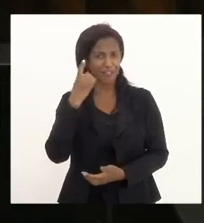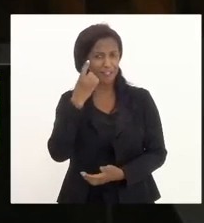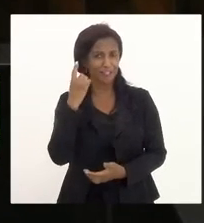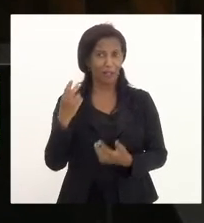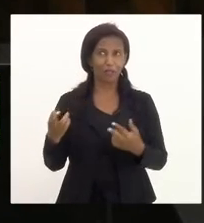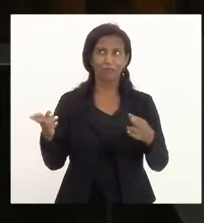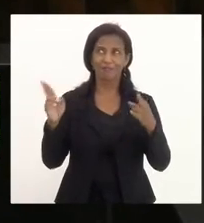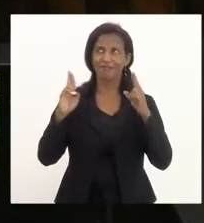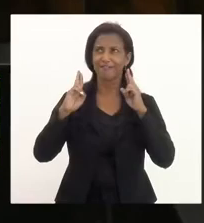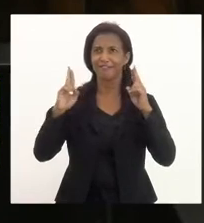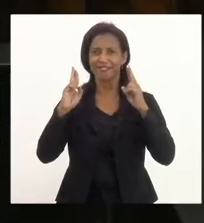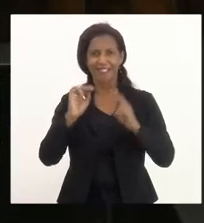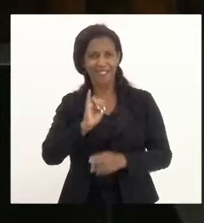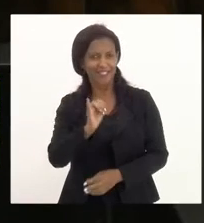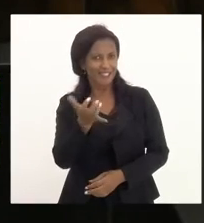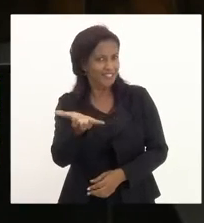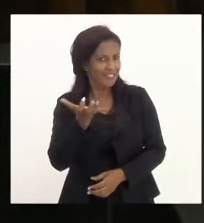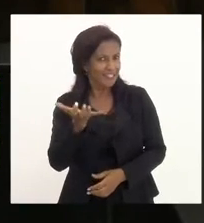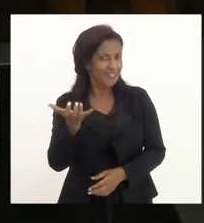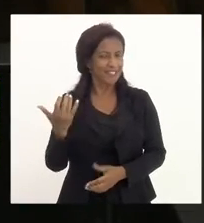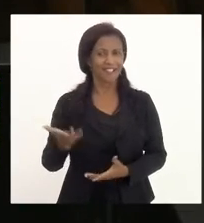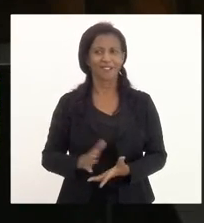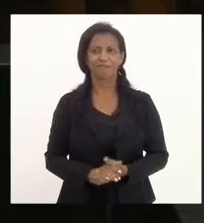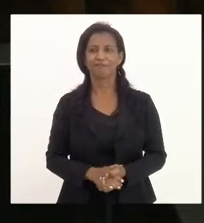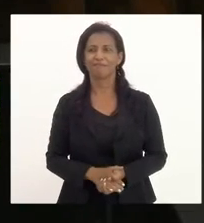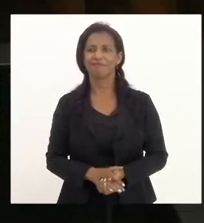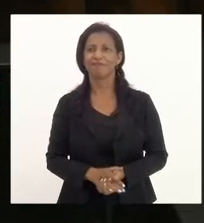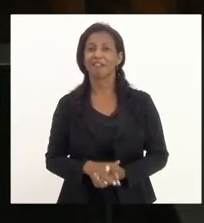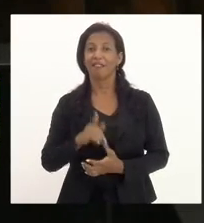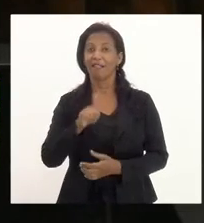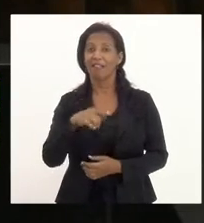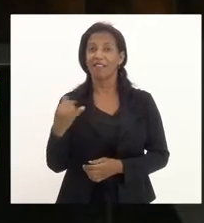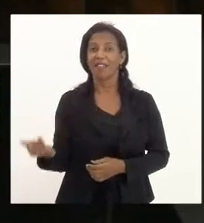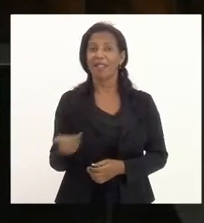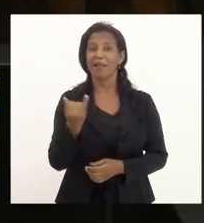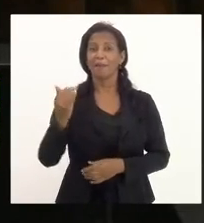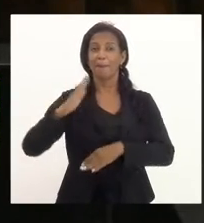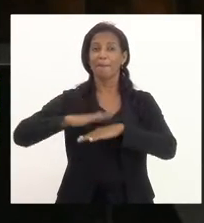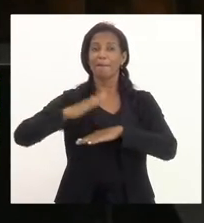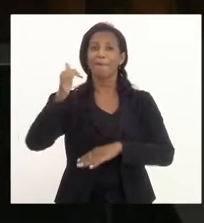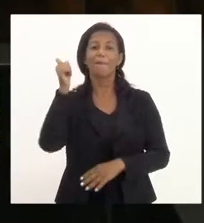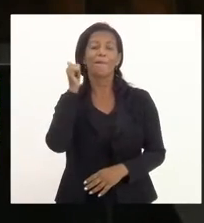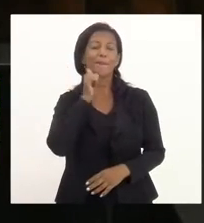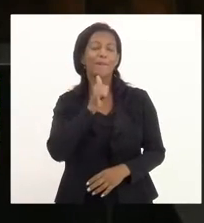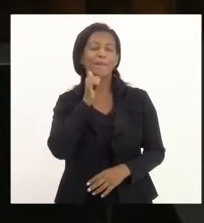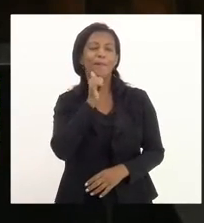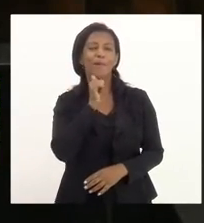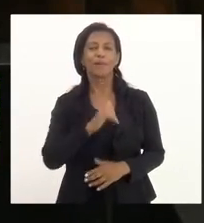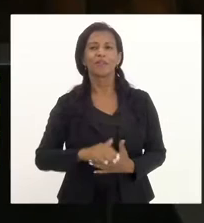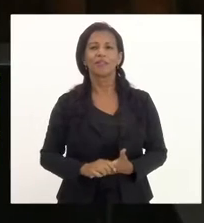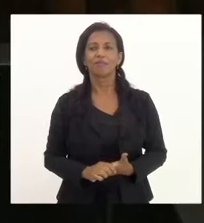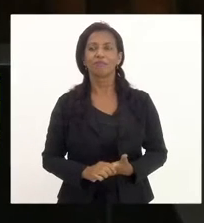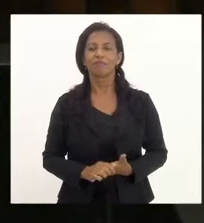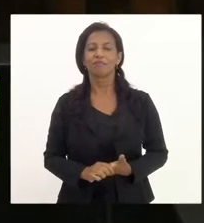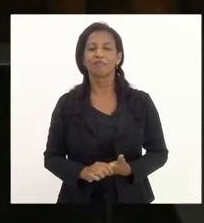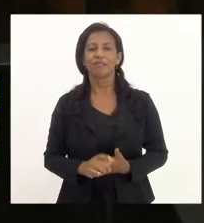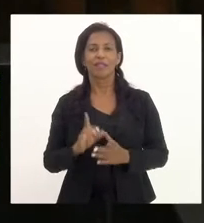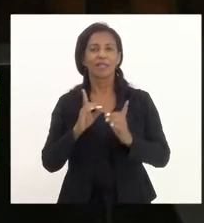aqui na torcida caso queira se candidatar acho que é importante ter mais mulheres colocando